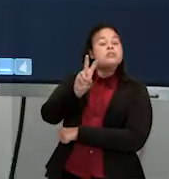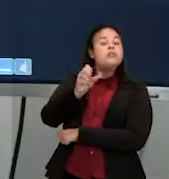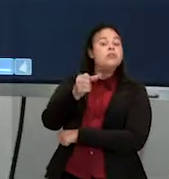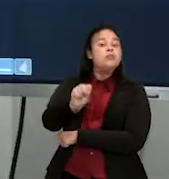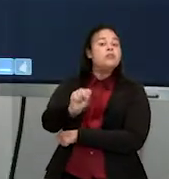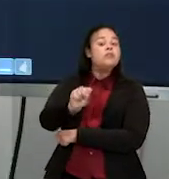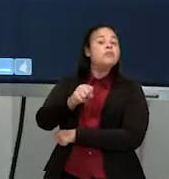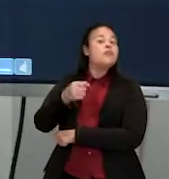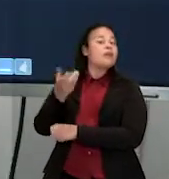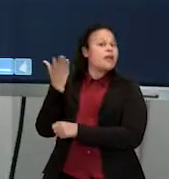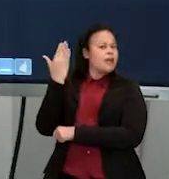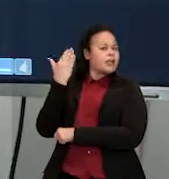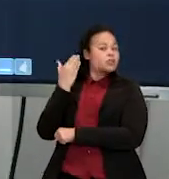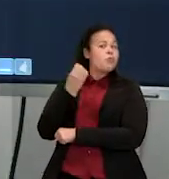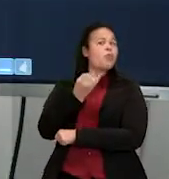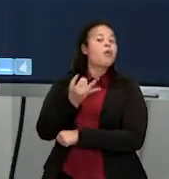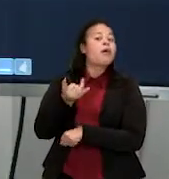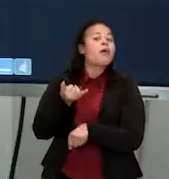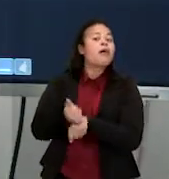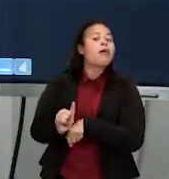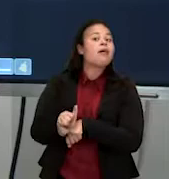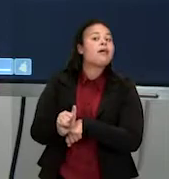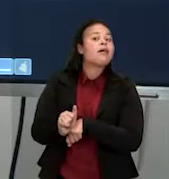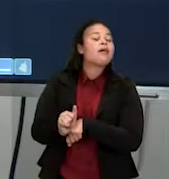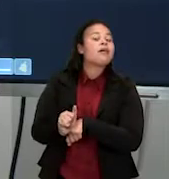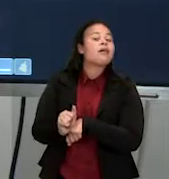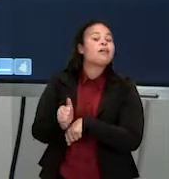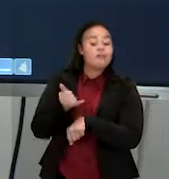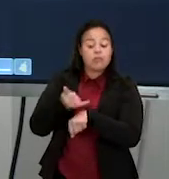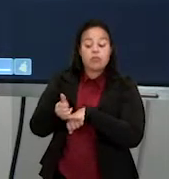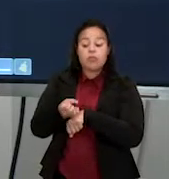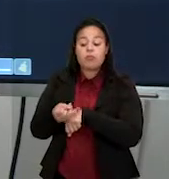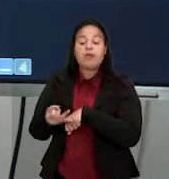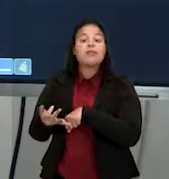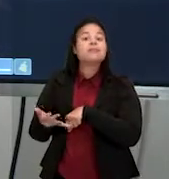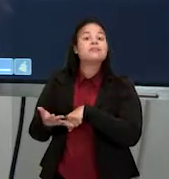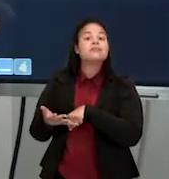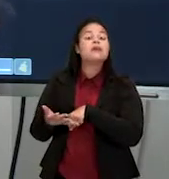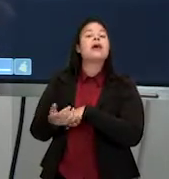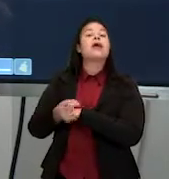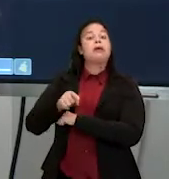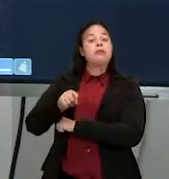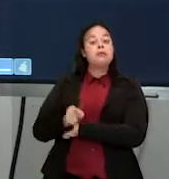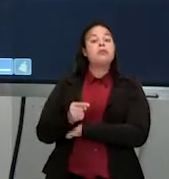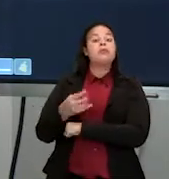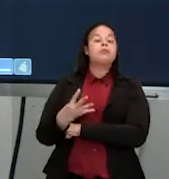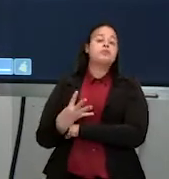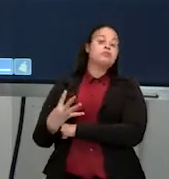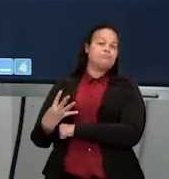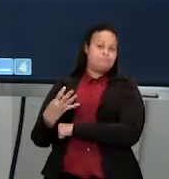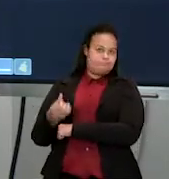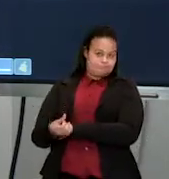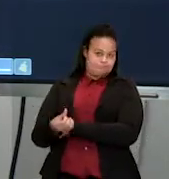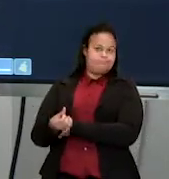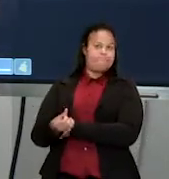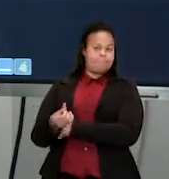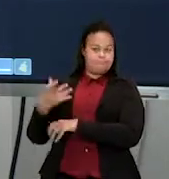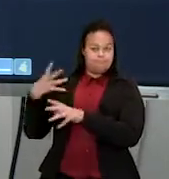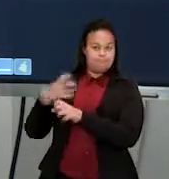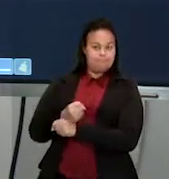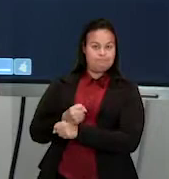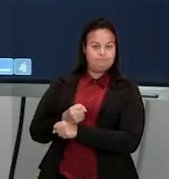Então, quantos não compareceram? Quantos que não foram lá votar? 1.446. E aí eu faço a conta por